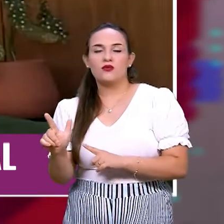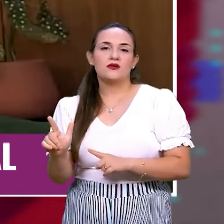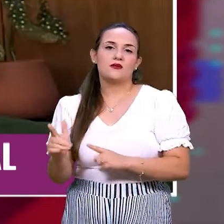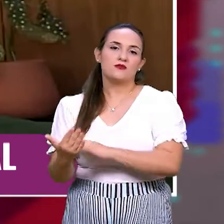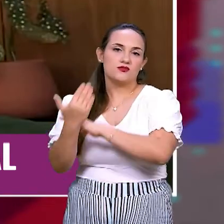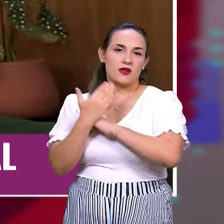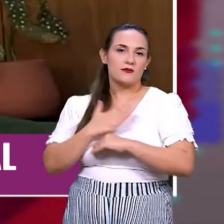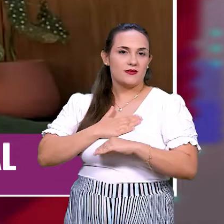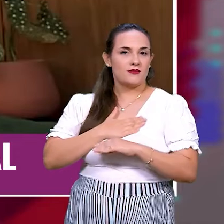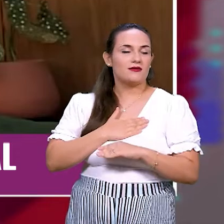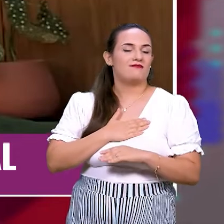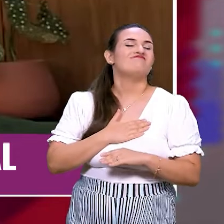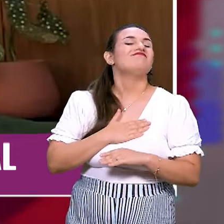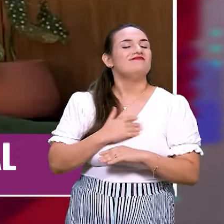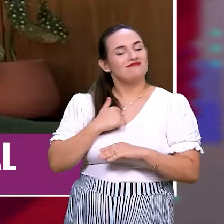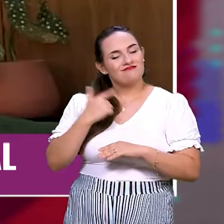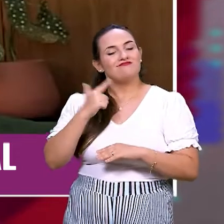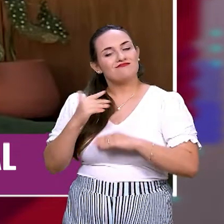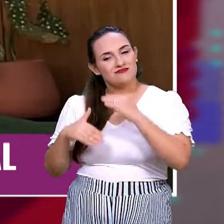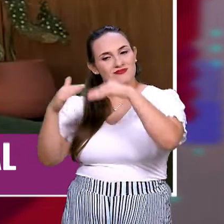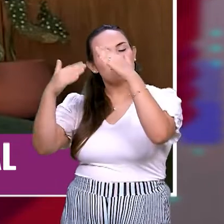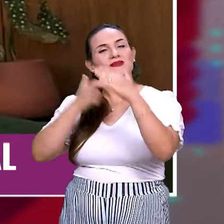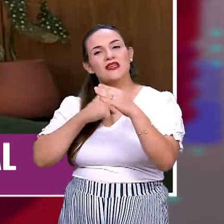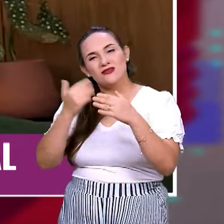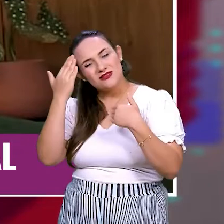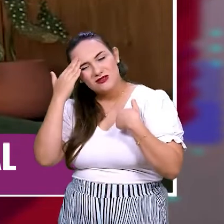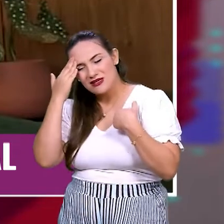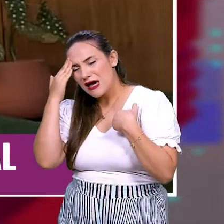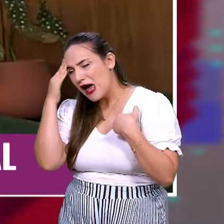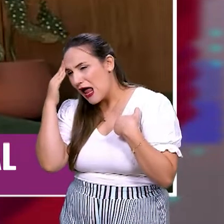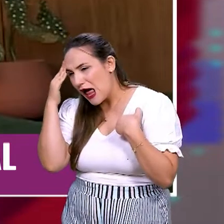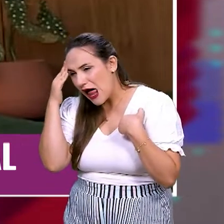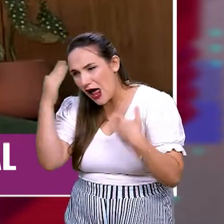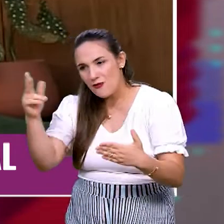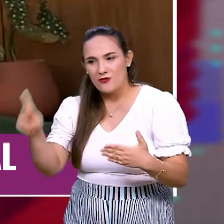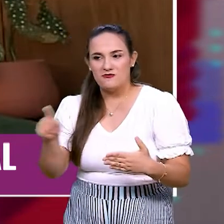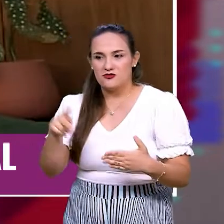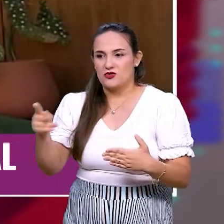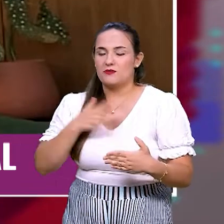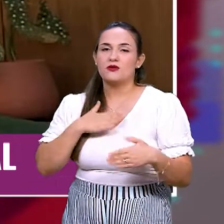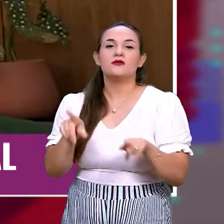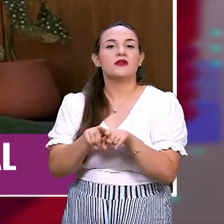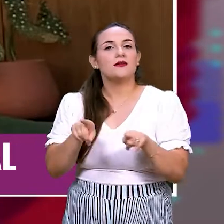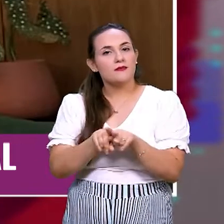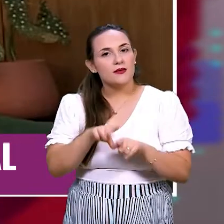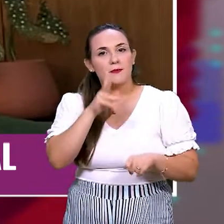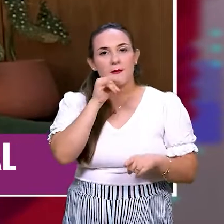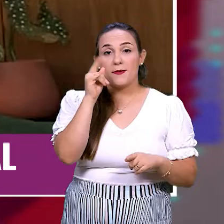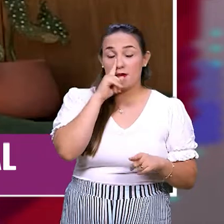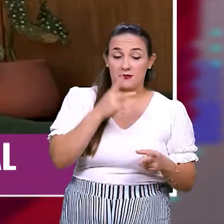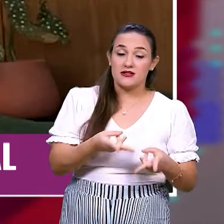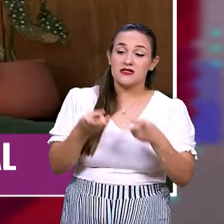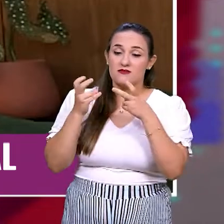e aí isso me ajudou muito a me desenvolver. E eu sou muito grato pelos professores que eu tive, sou muito grato pelos meus pais por